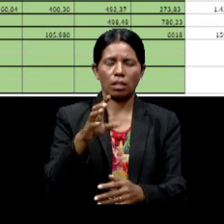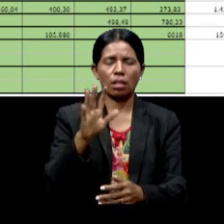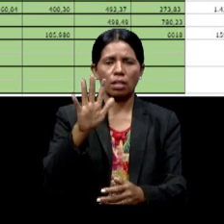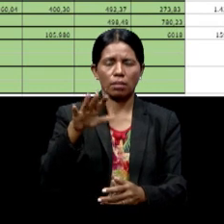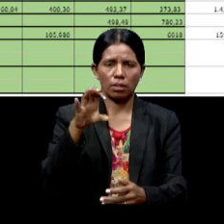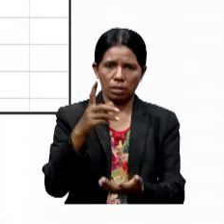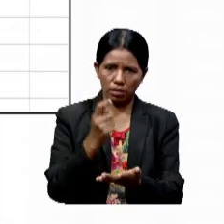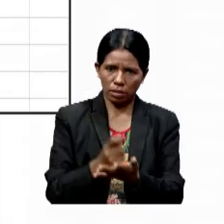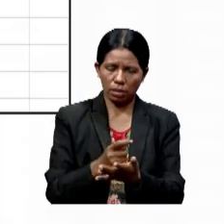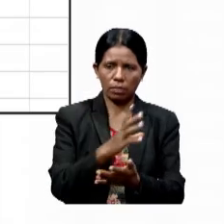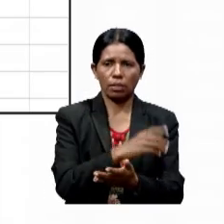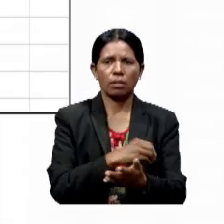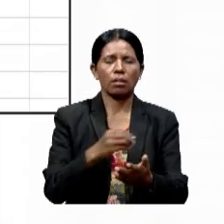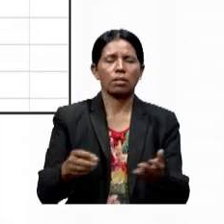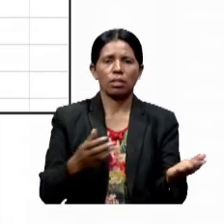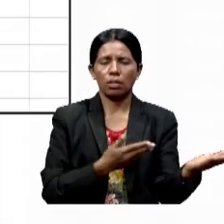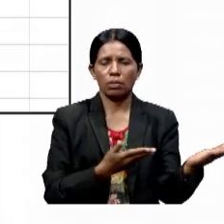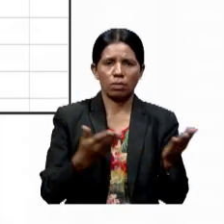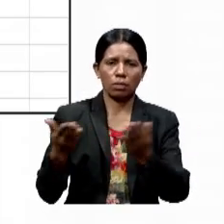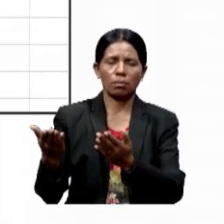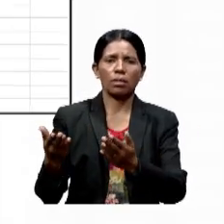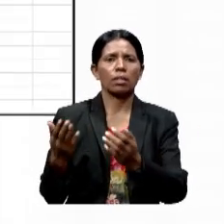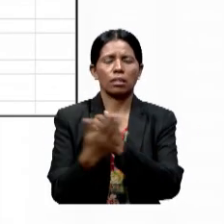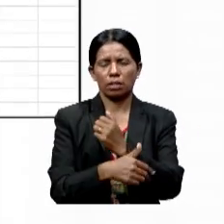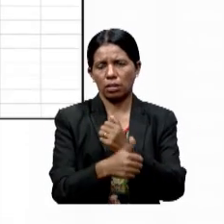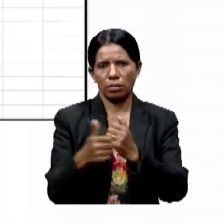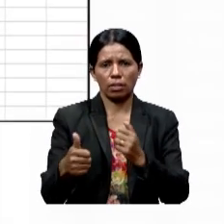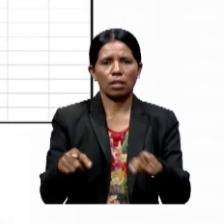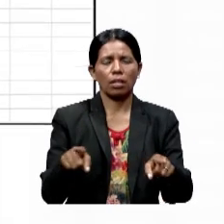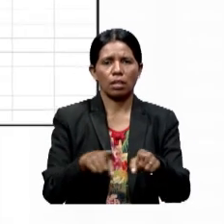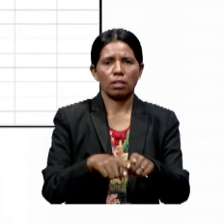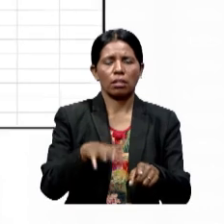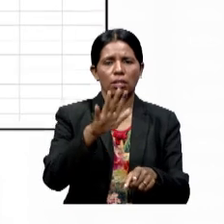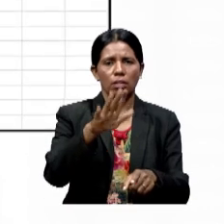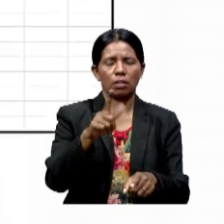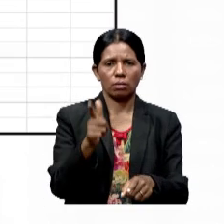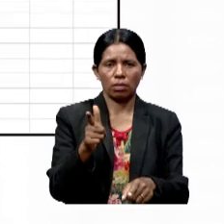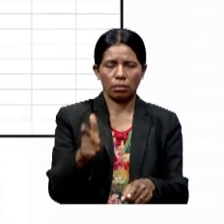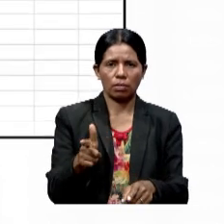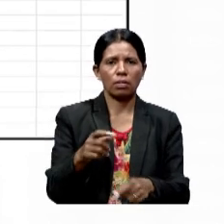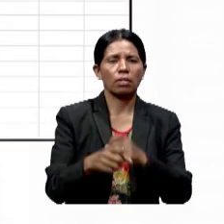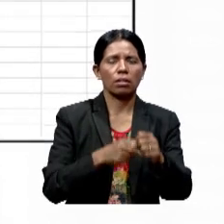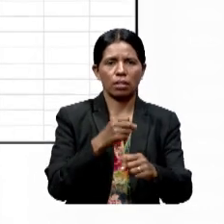lima, enquanto exportação menos liu, hanesan tokon dólar americano ruanulu